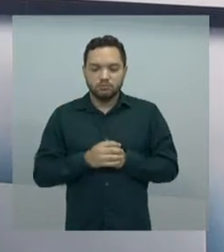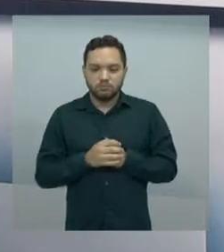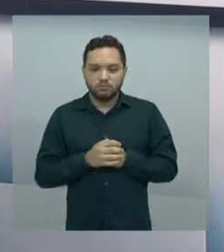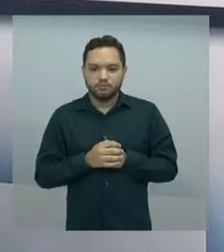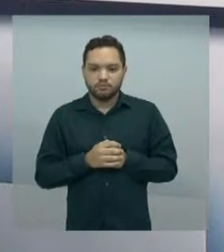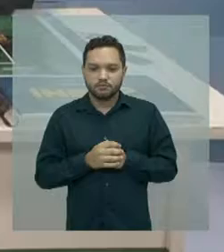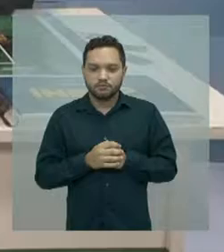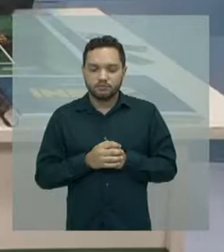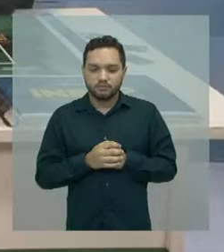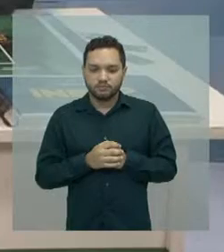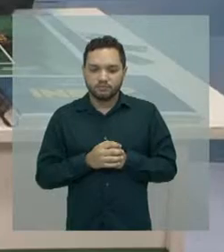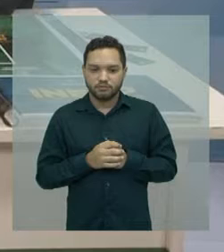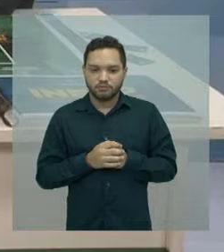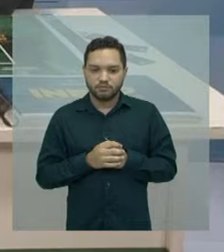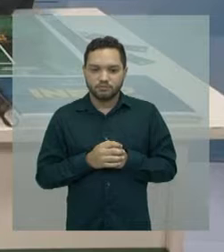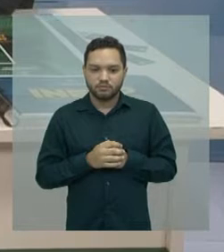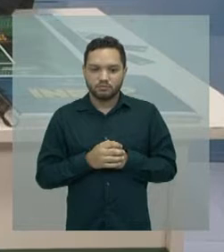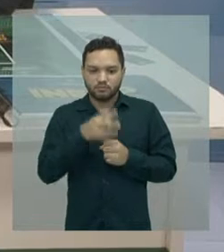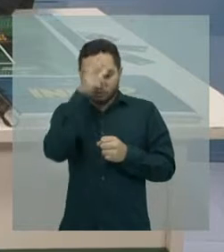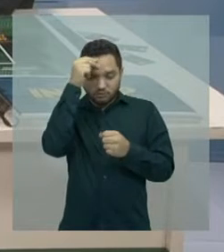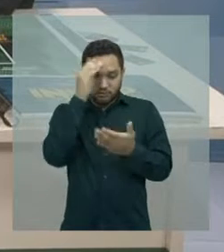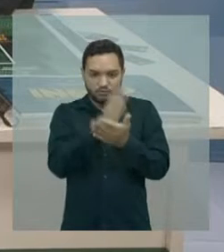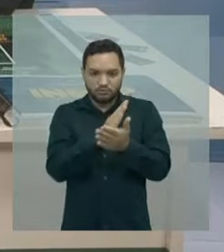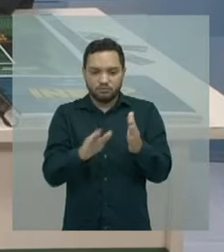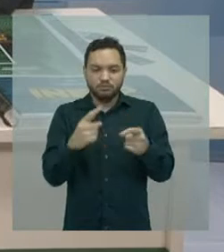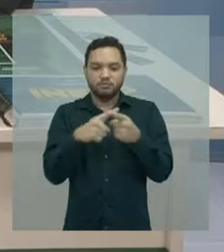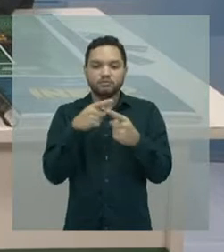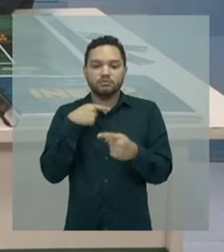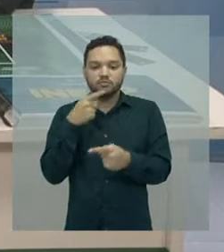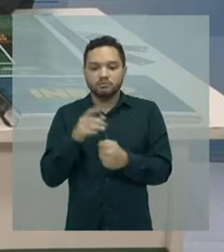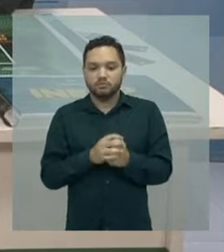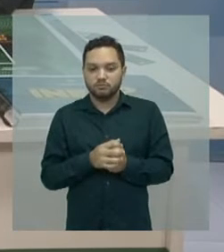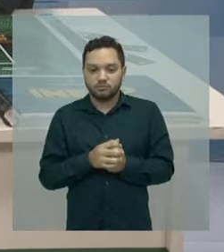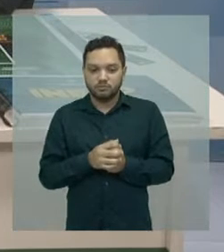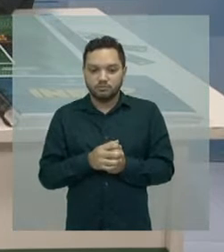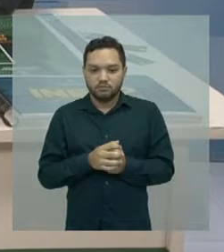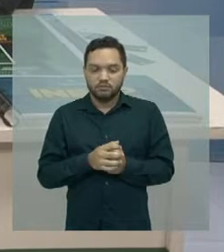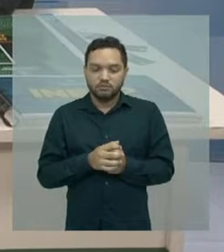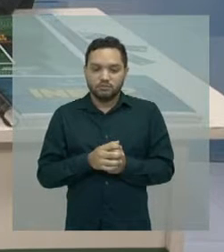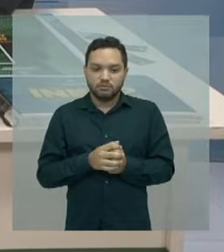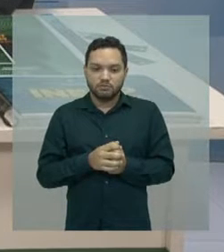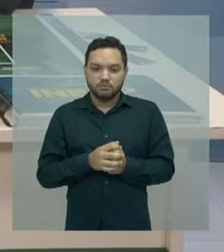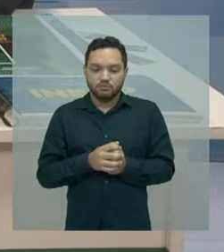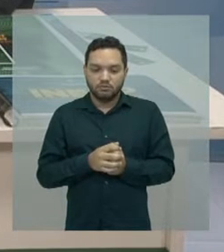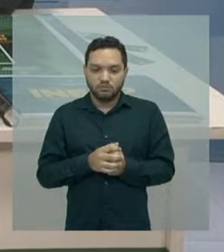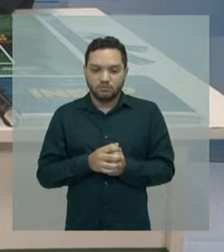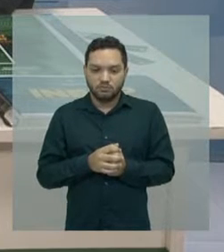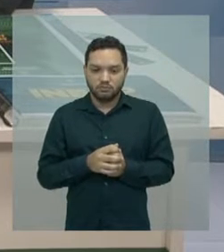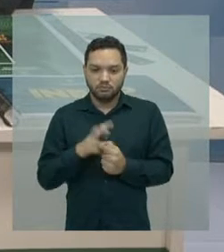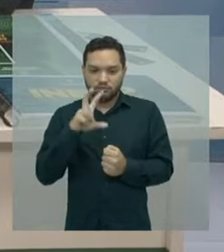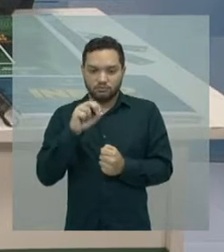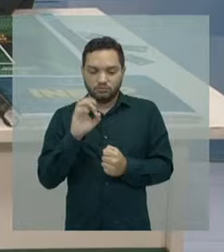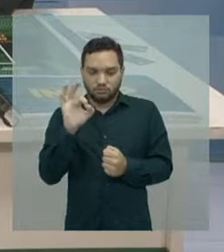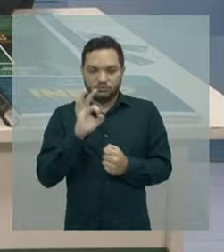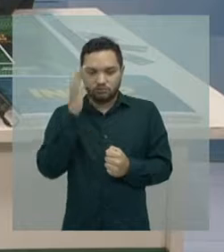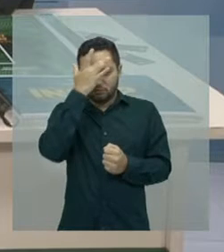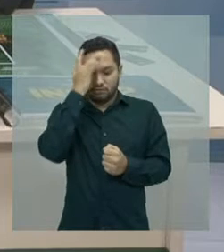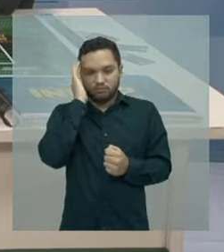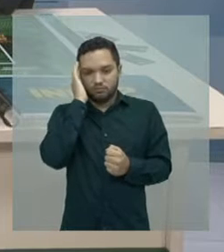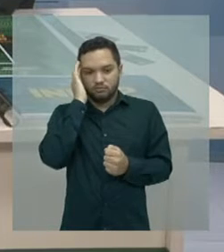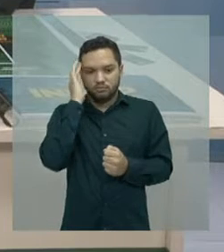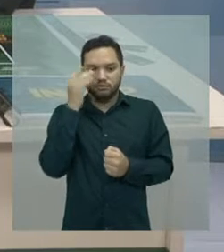acabar com o município porque ele não arrecada. Como é que o município do Estado de Ceará, que tem e tem 50% da população ganha